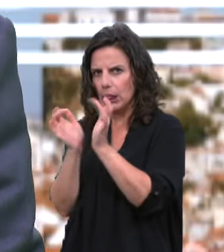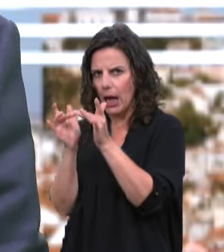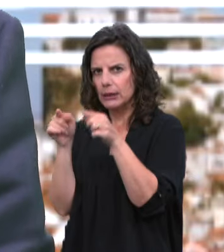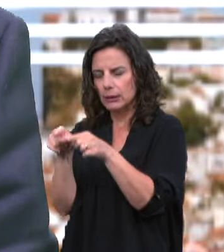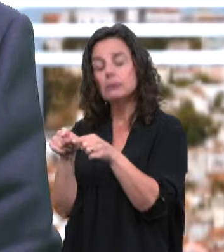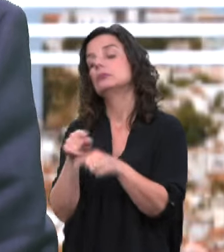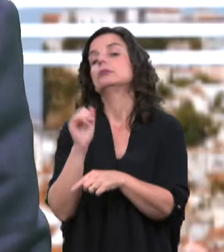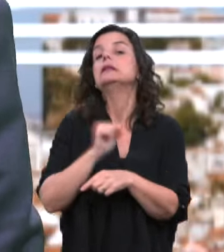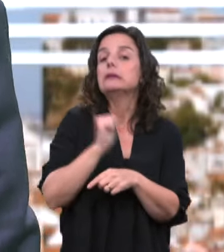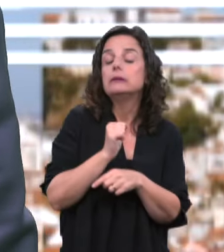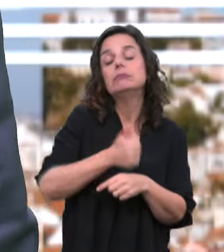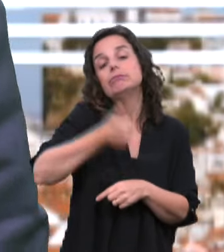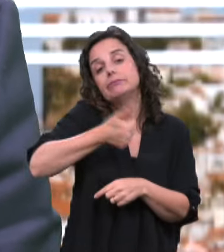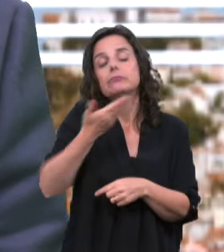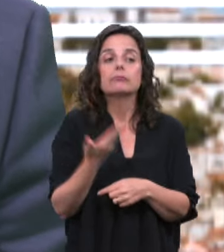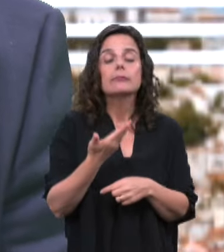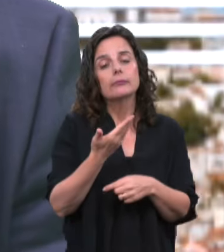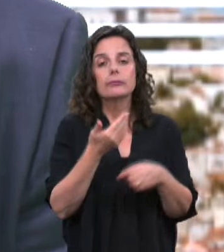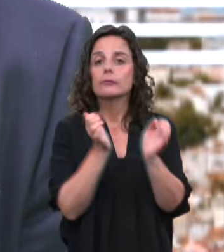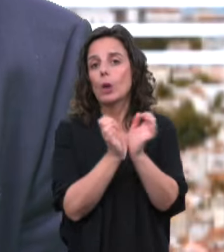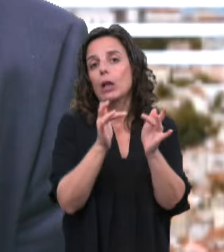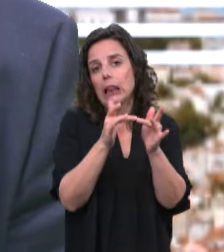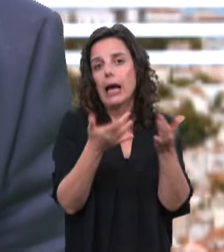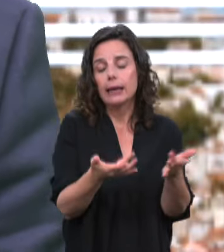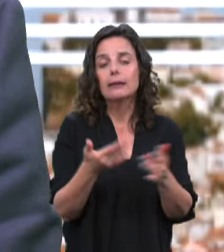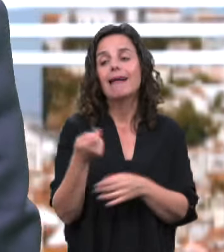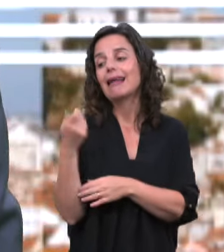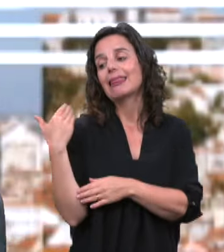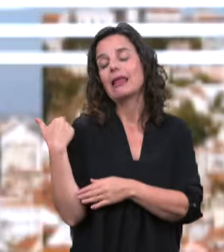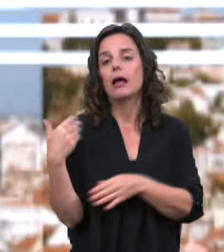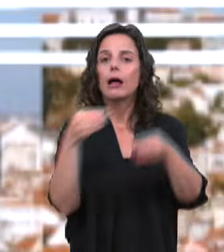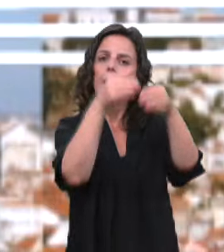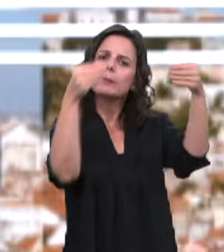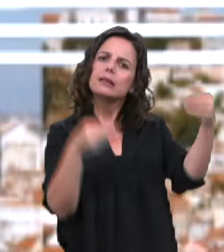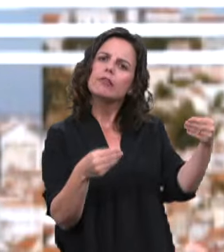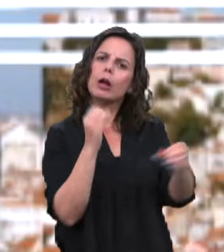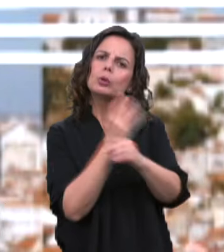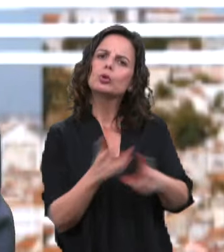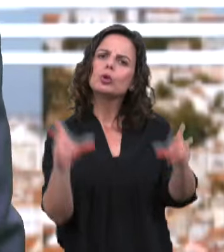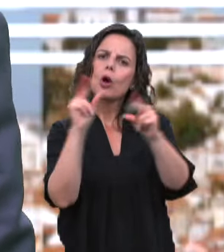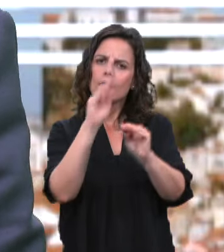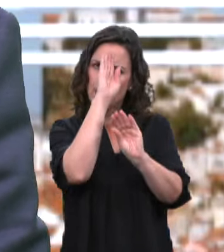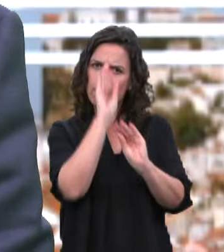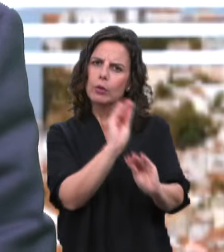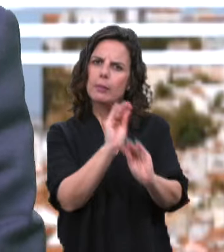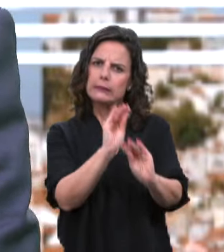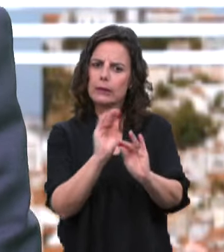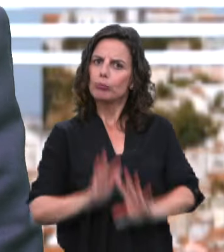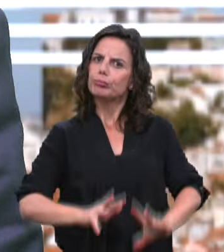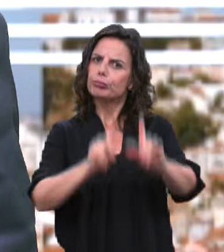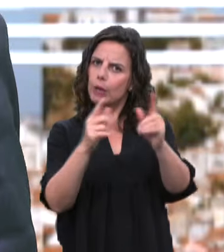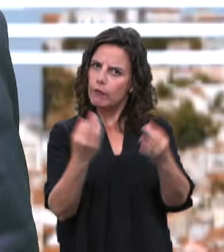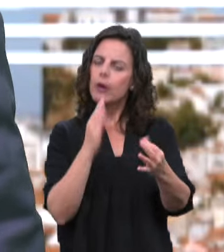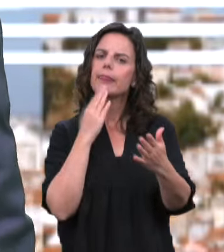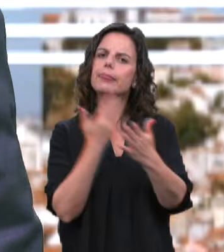a tendência é fazer através do online. Nós desenvolvemos recentemente uma nova plataforma de formação para